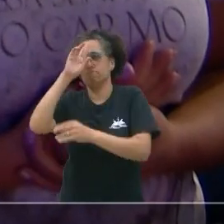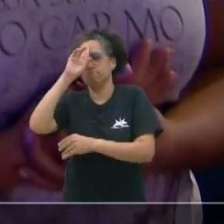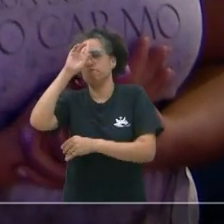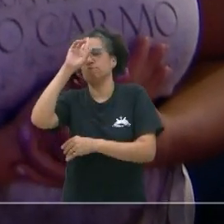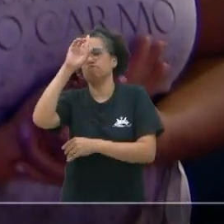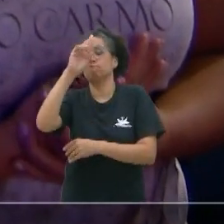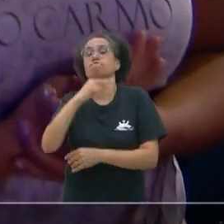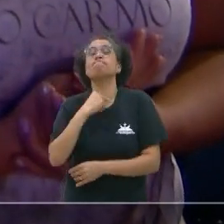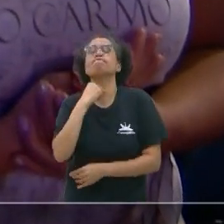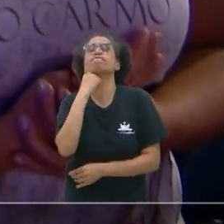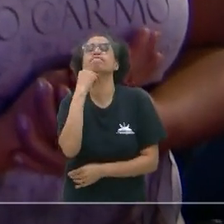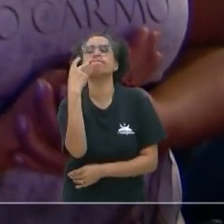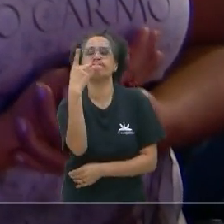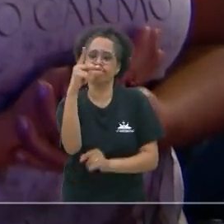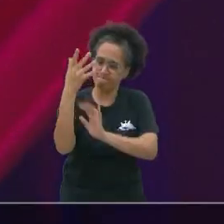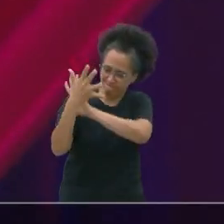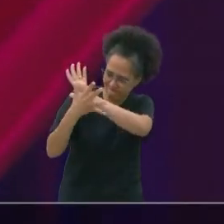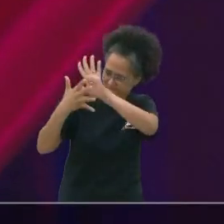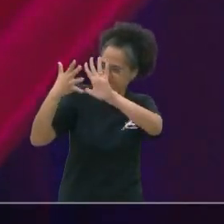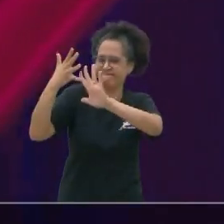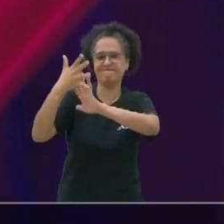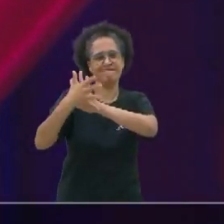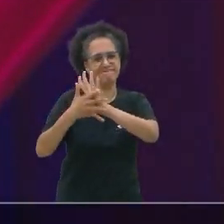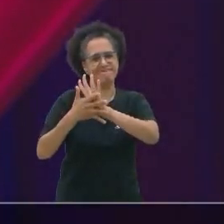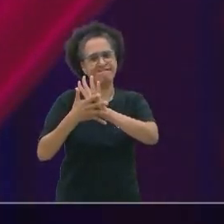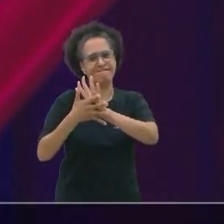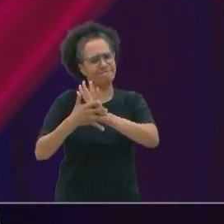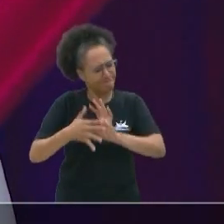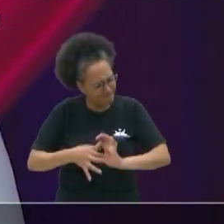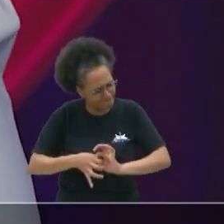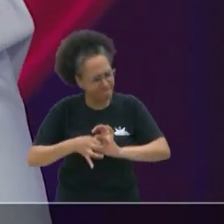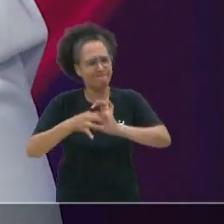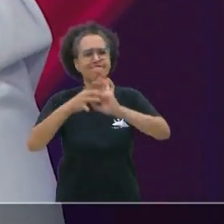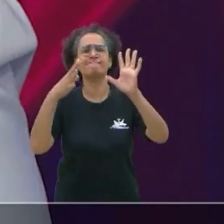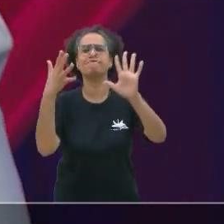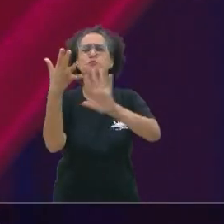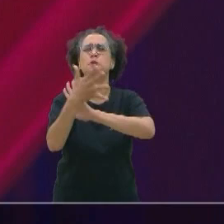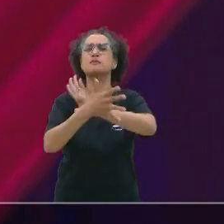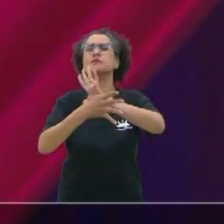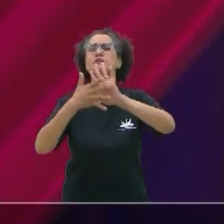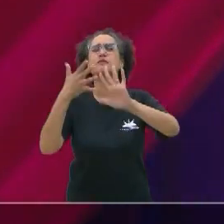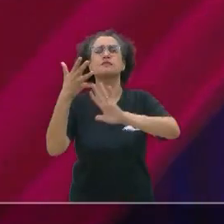sua voz. Solte a sua voz.